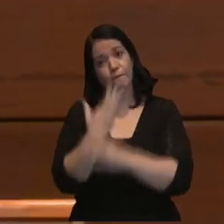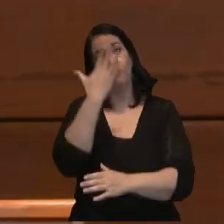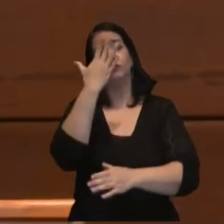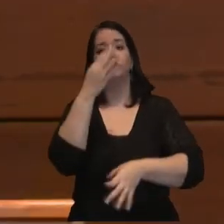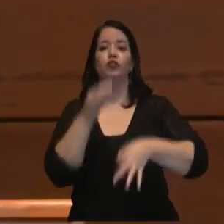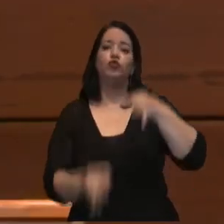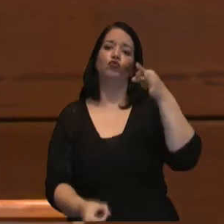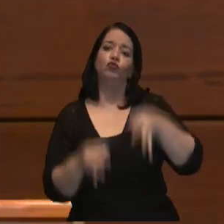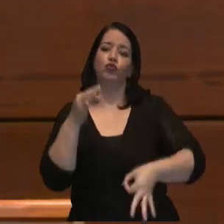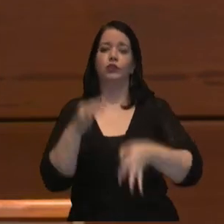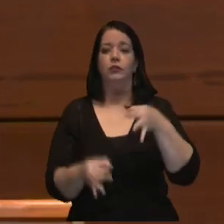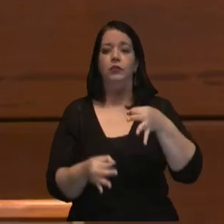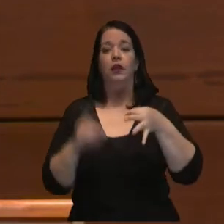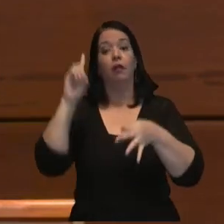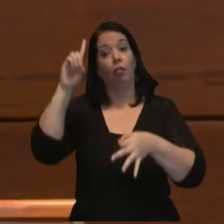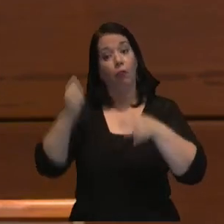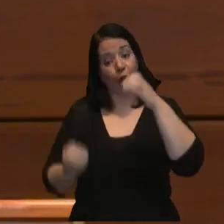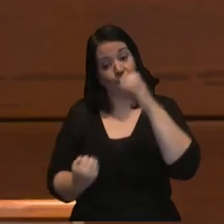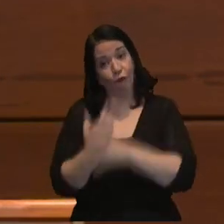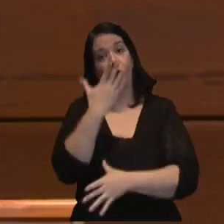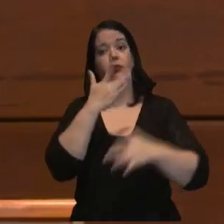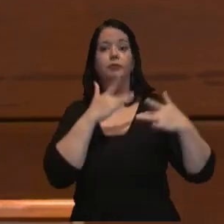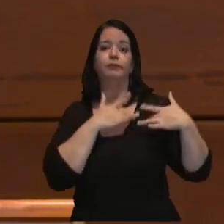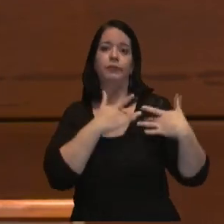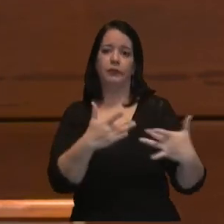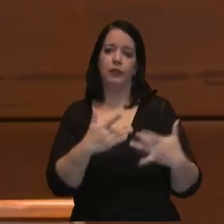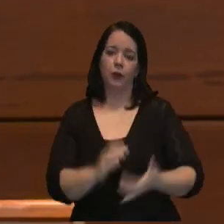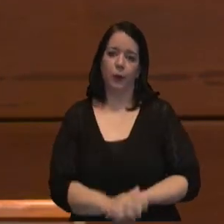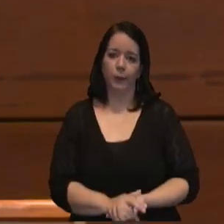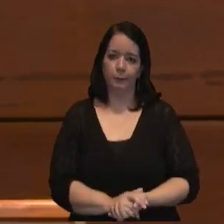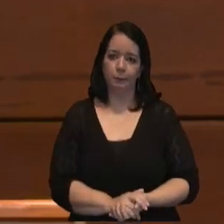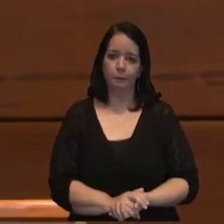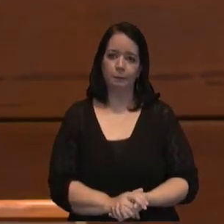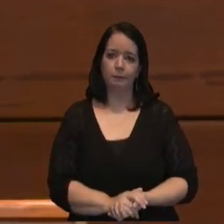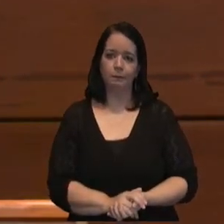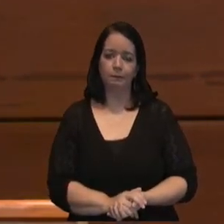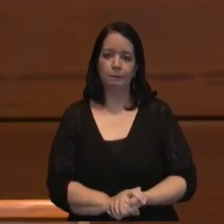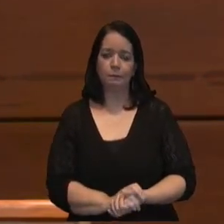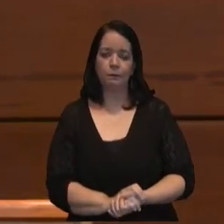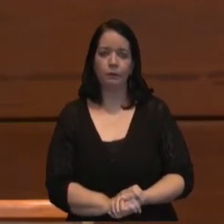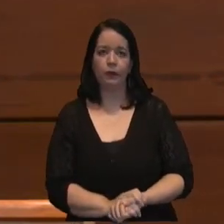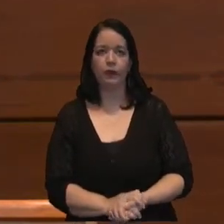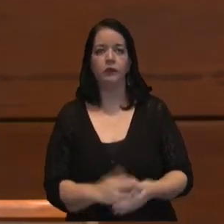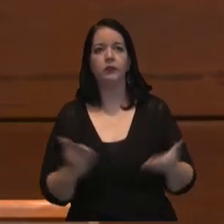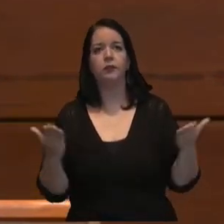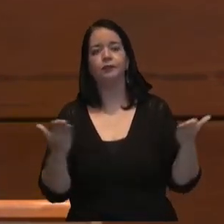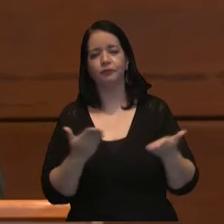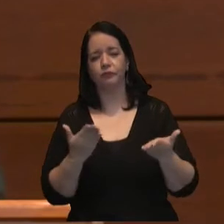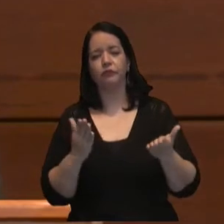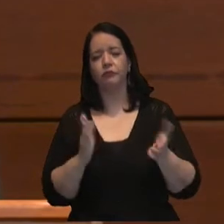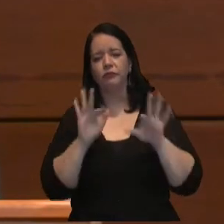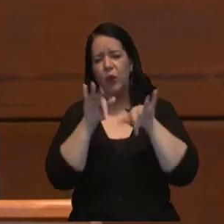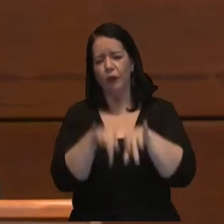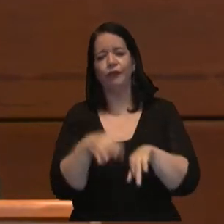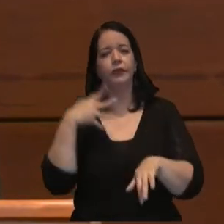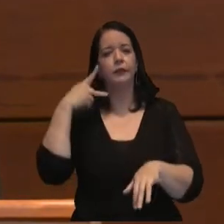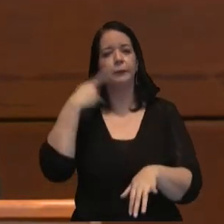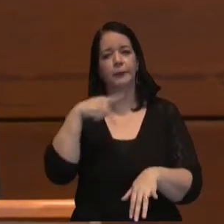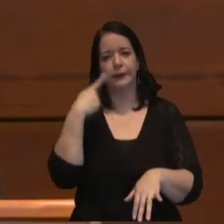a misericórdia. Concluo então esta palavra do Senhor para o nosso coração nesta manhã,